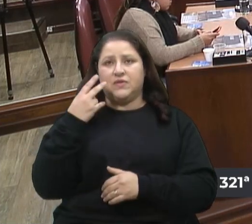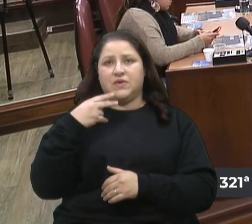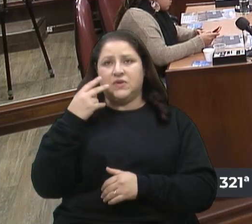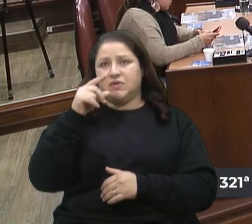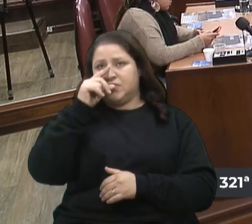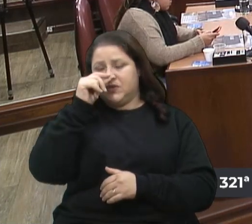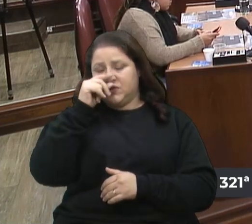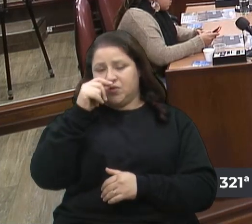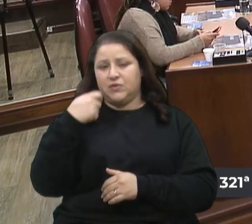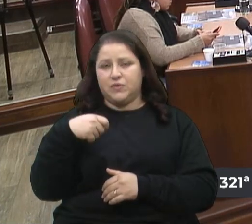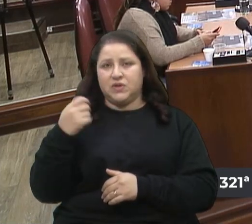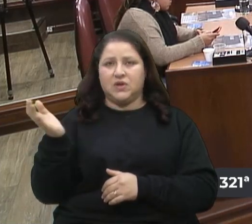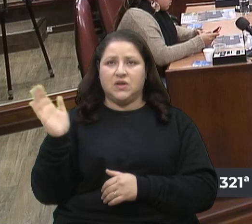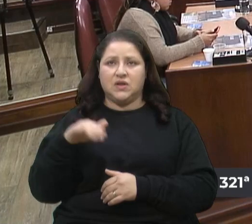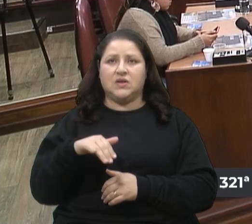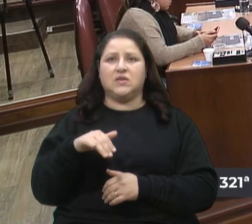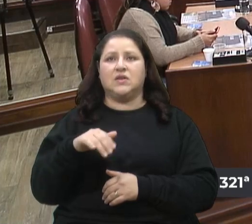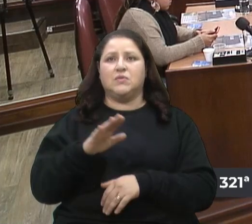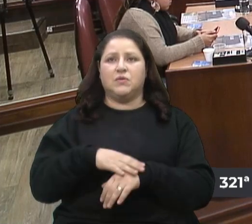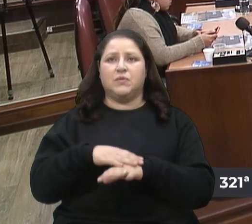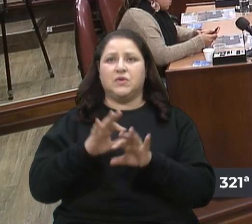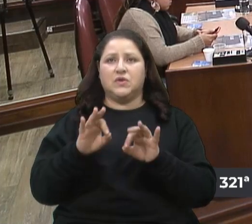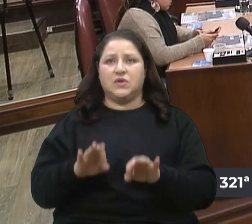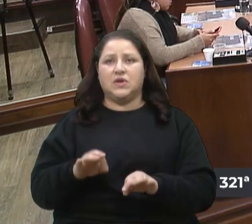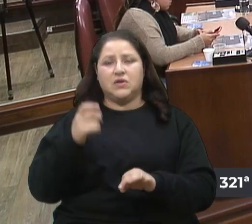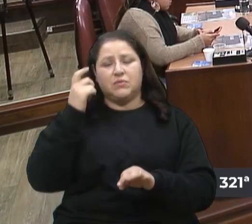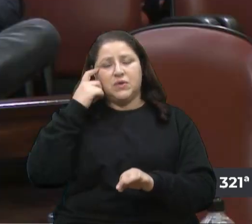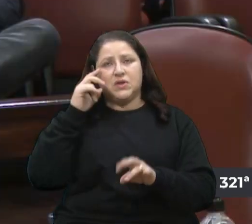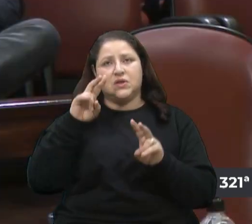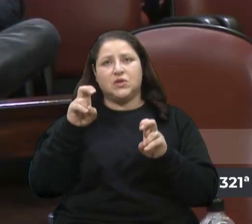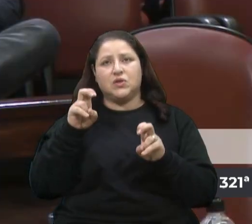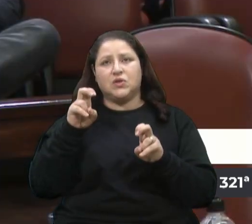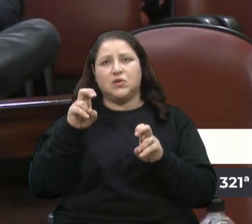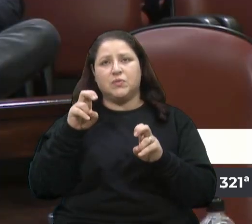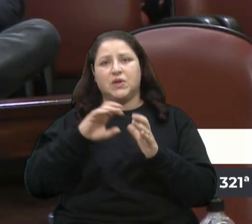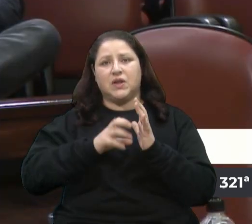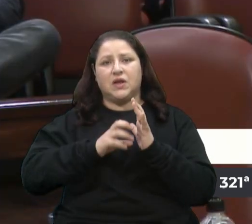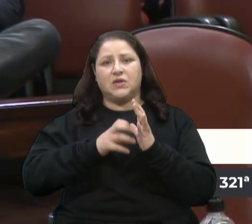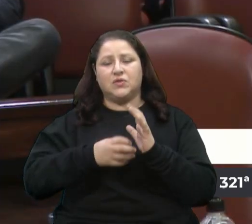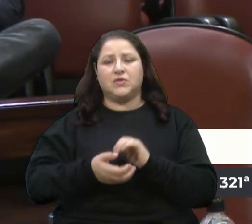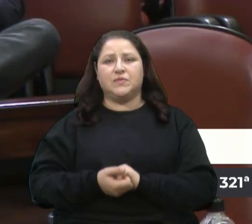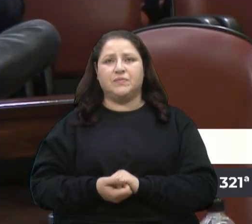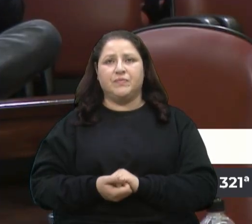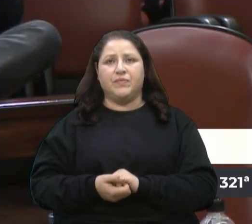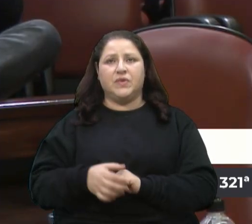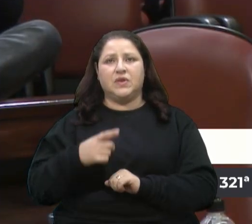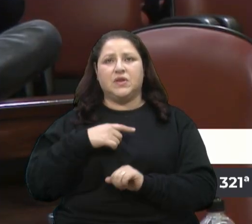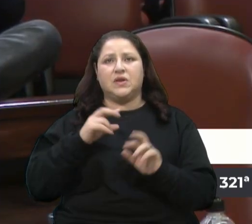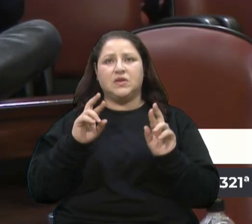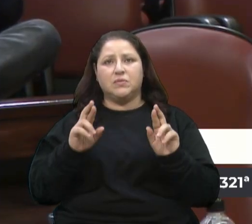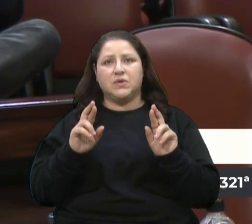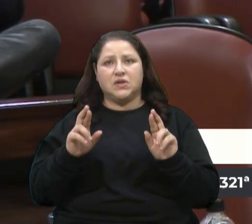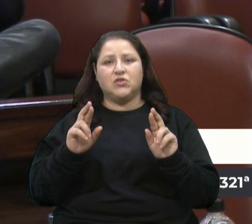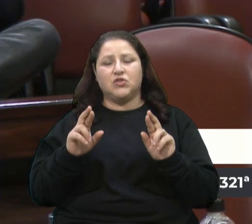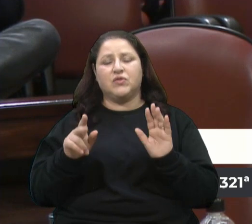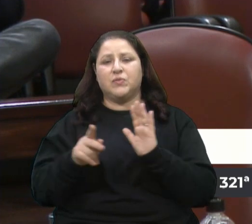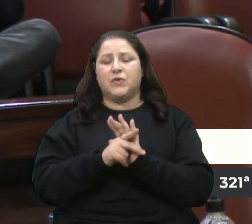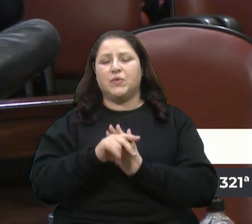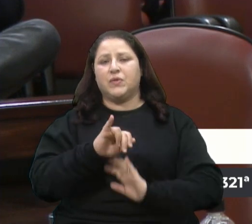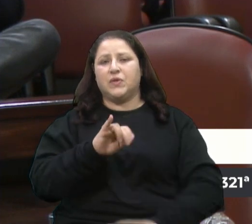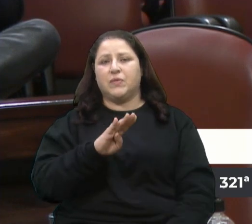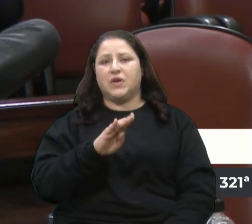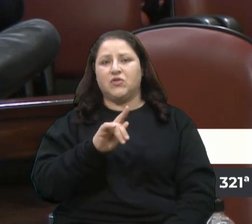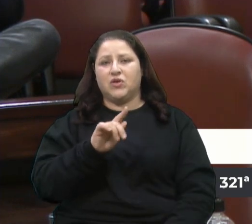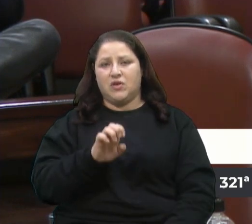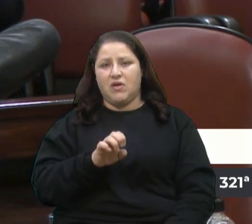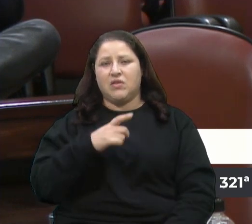trazer no momento oportuno, né, refletindo sobre os dados, mas a gente tinha expectativa e o próprio IBGE fazia uma